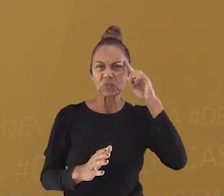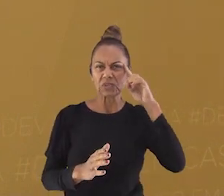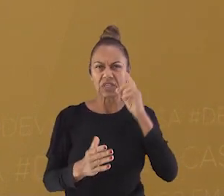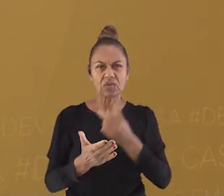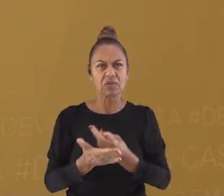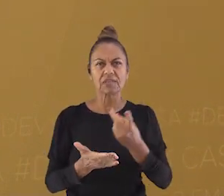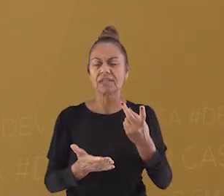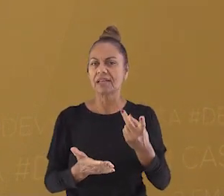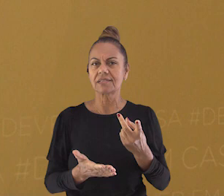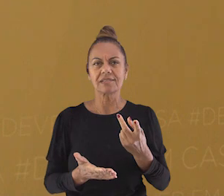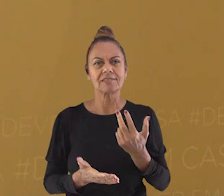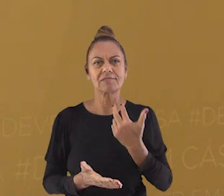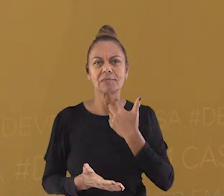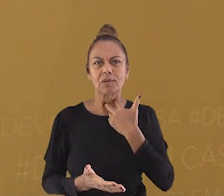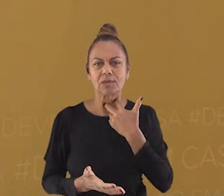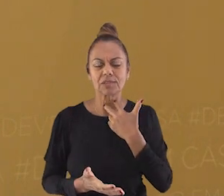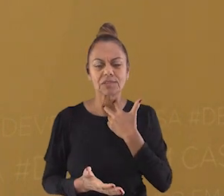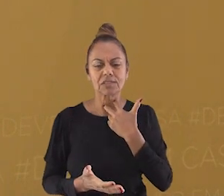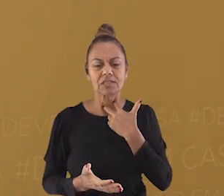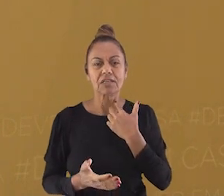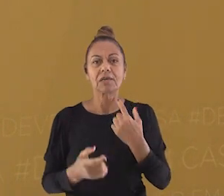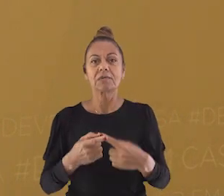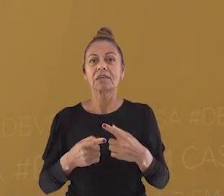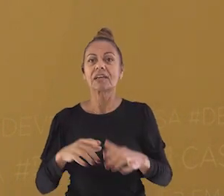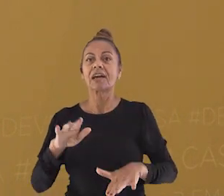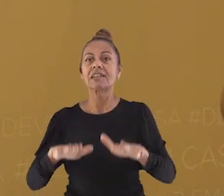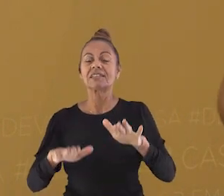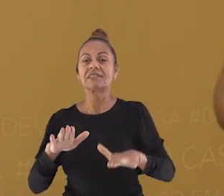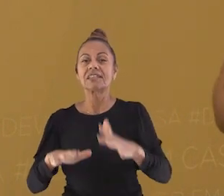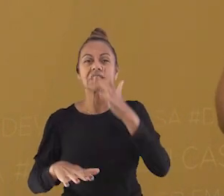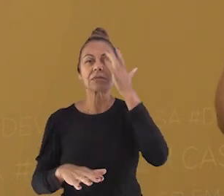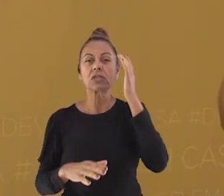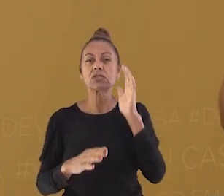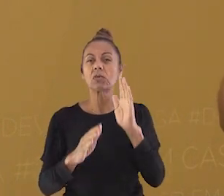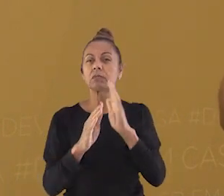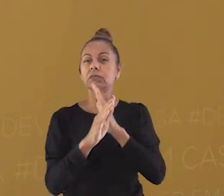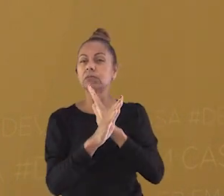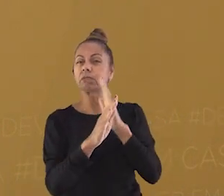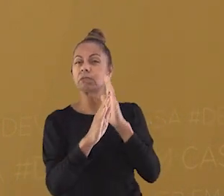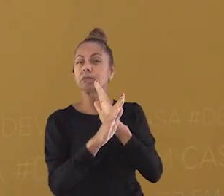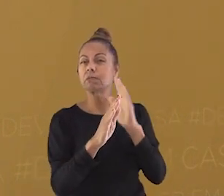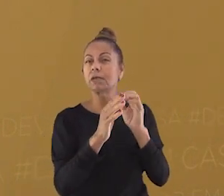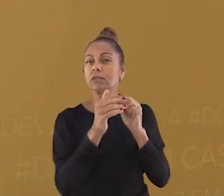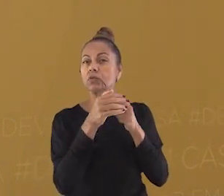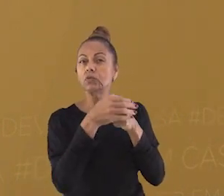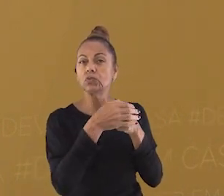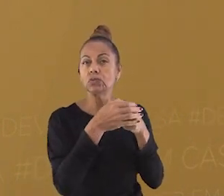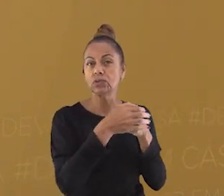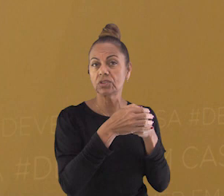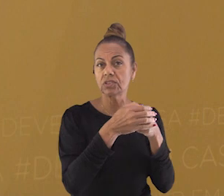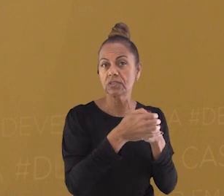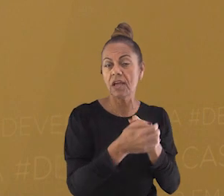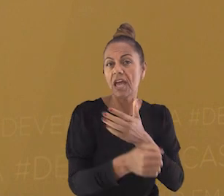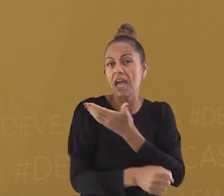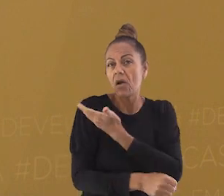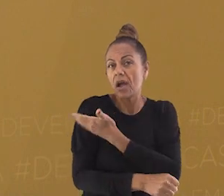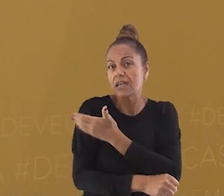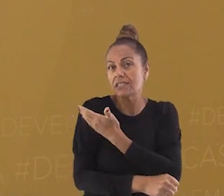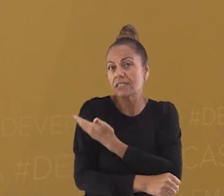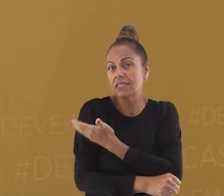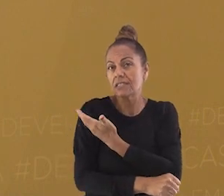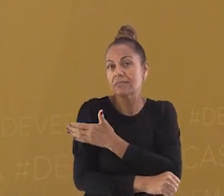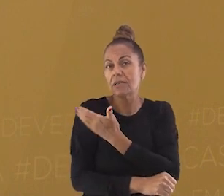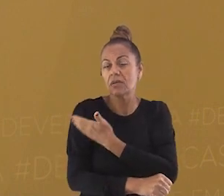pois muitas vezes ela acontece de forma escondida ou disfarçada, o que é chamado de racismo